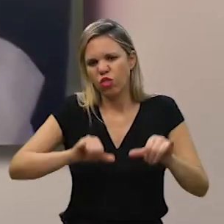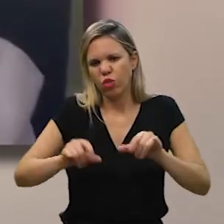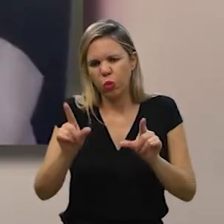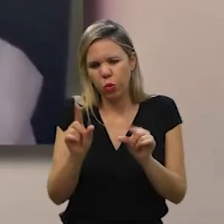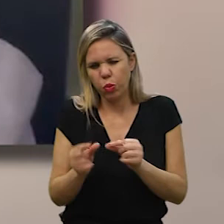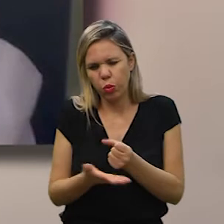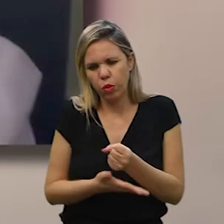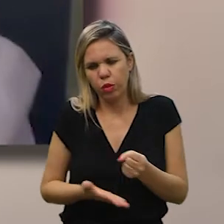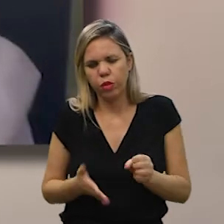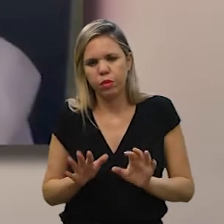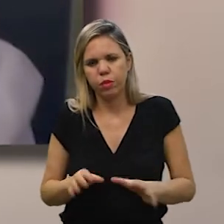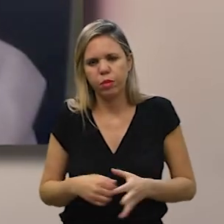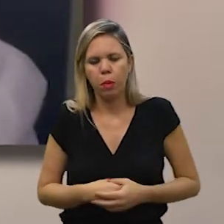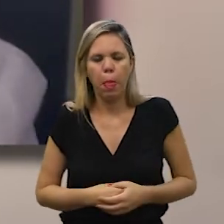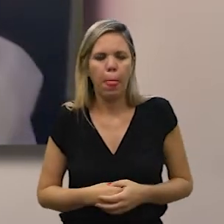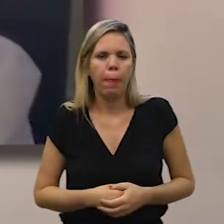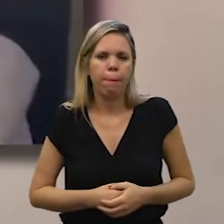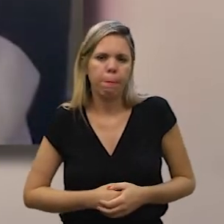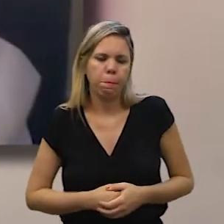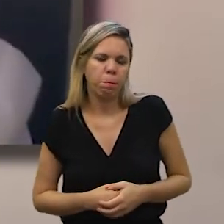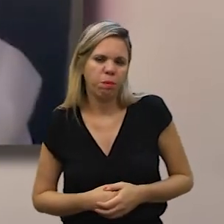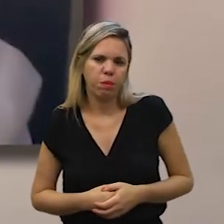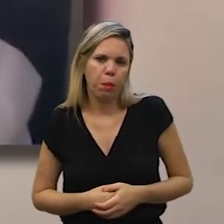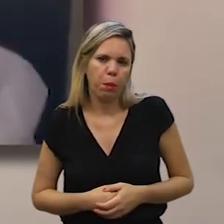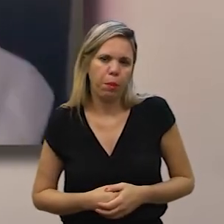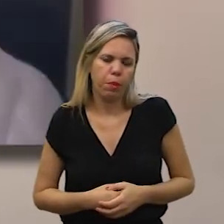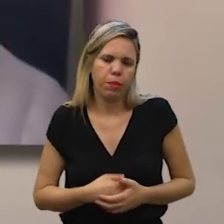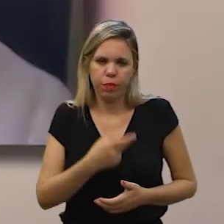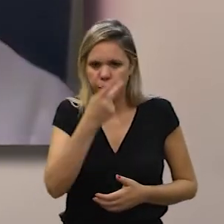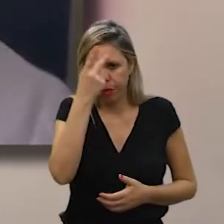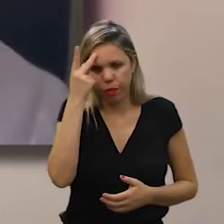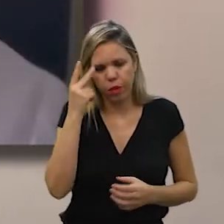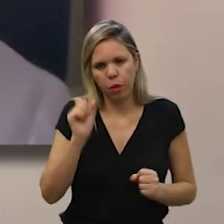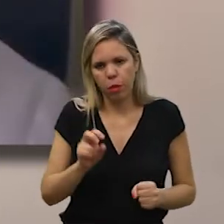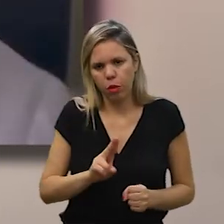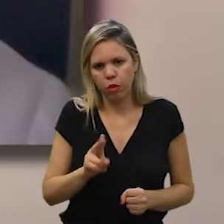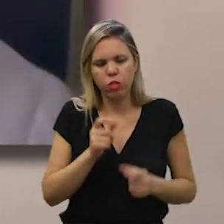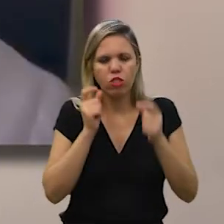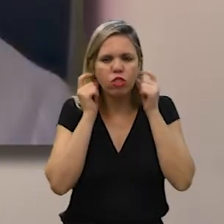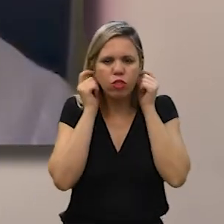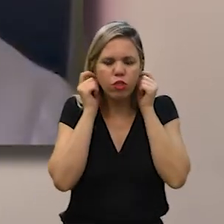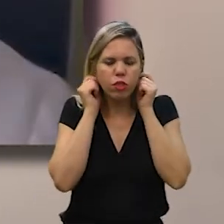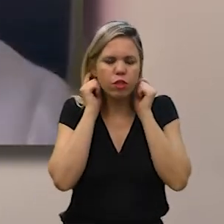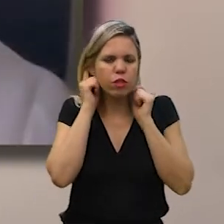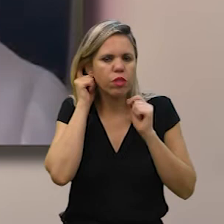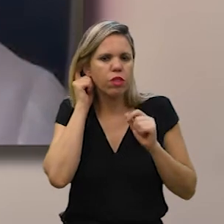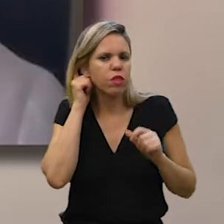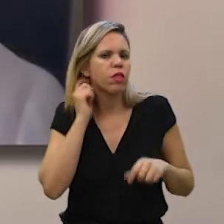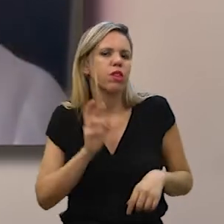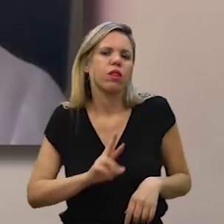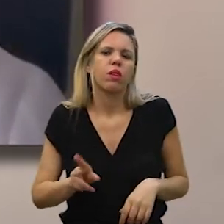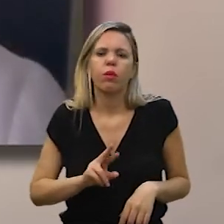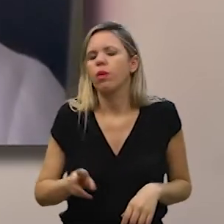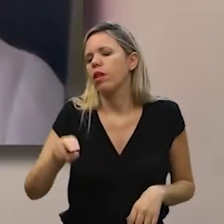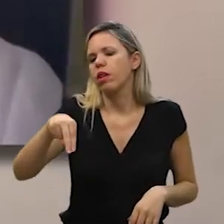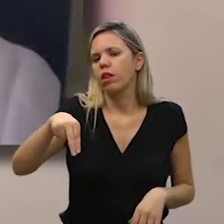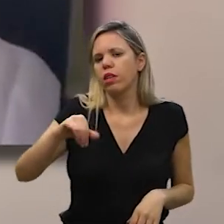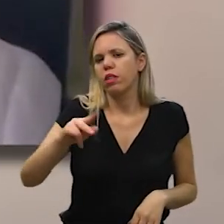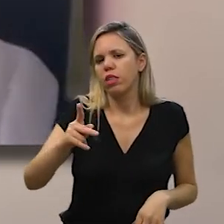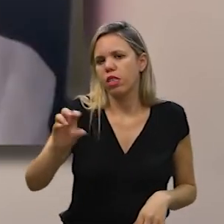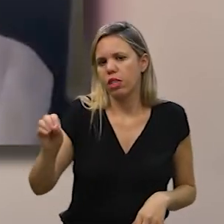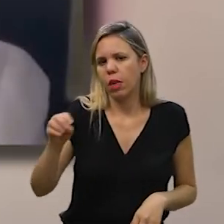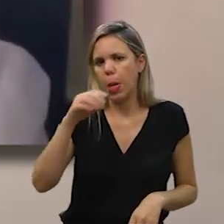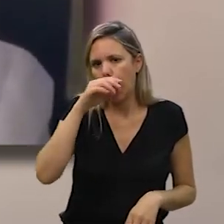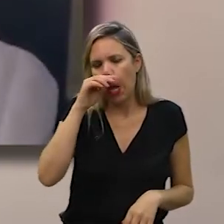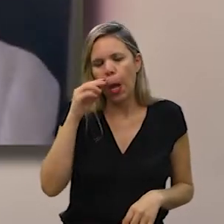muito pequena. Então, aí a pessoa poderia usar um brinco que não fosse de níquel.